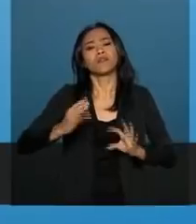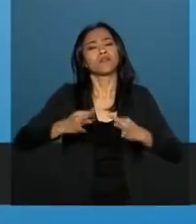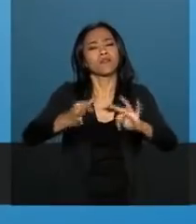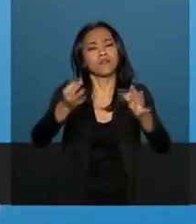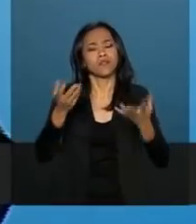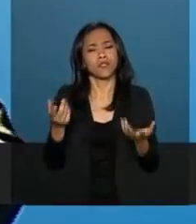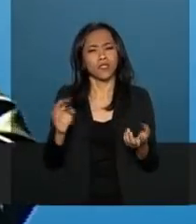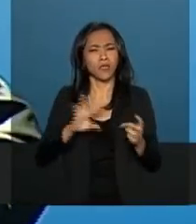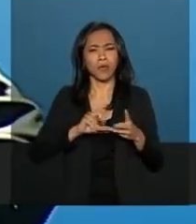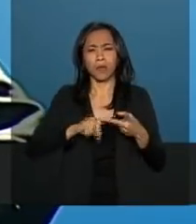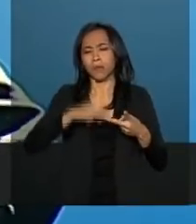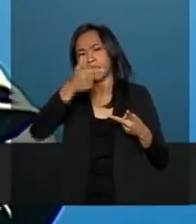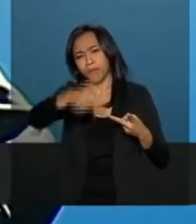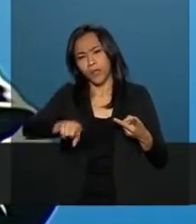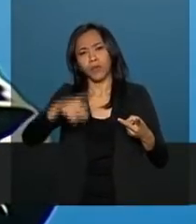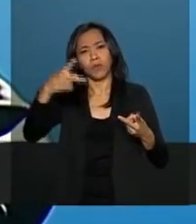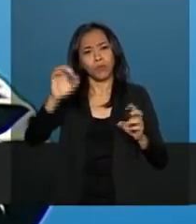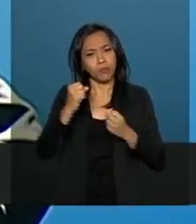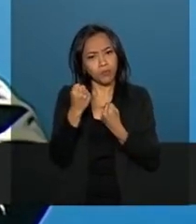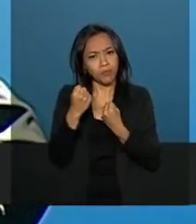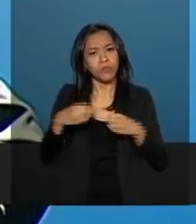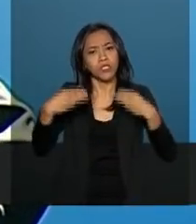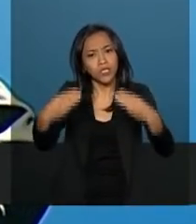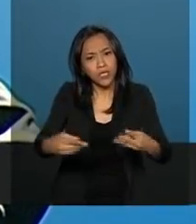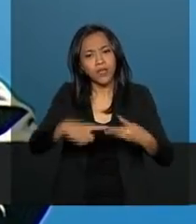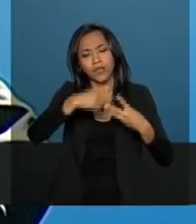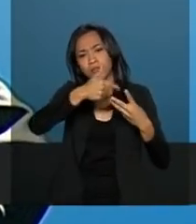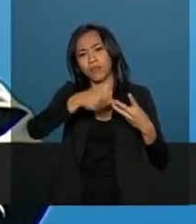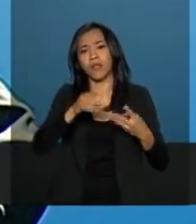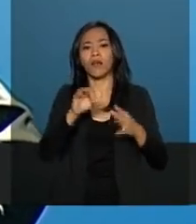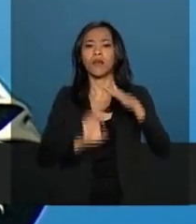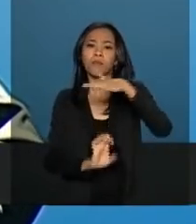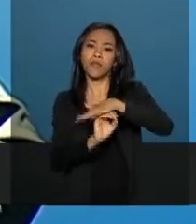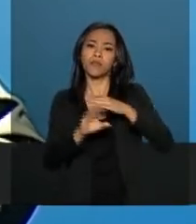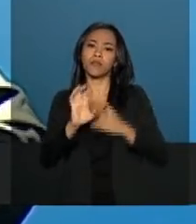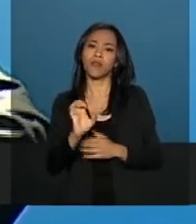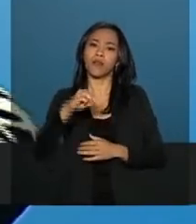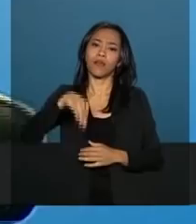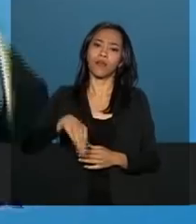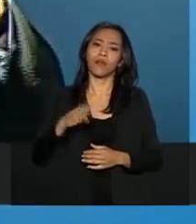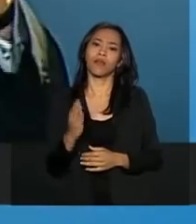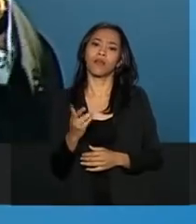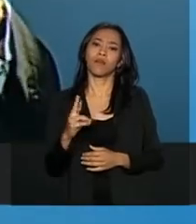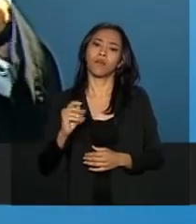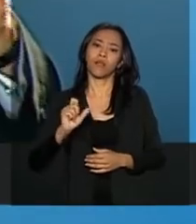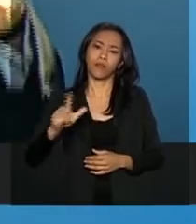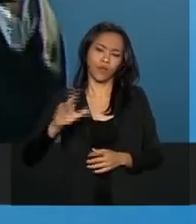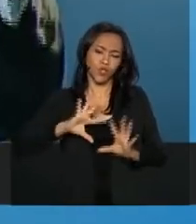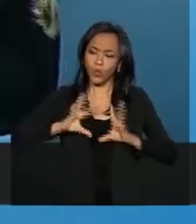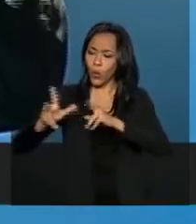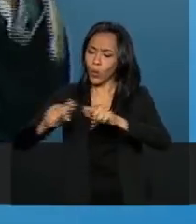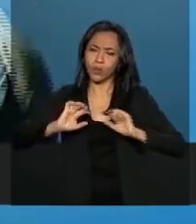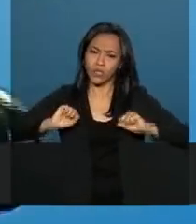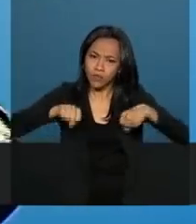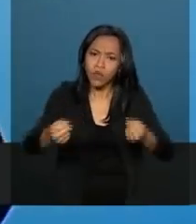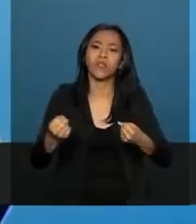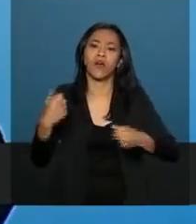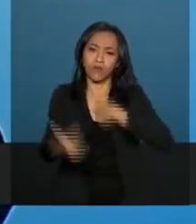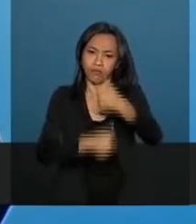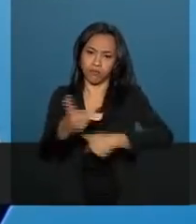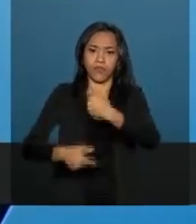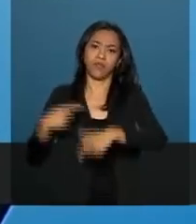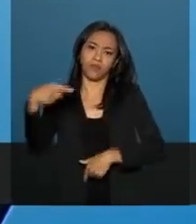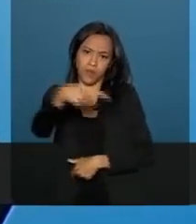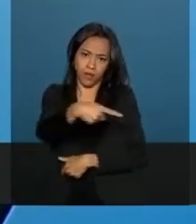Embratel, por todos aqueles que se dedicaram a esse trabalho. Por isso eu, que já tinha, em face